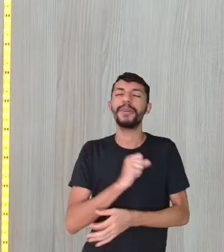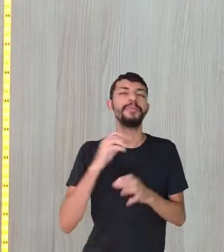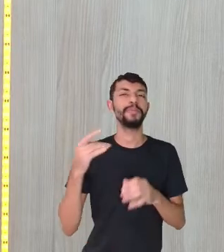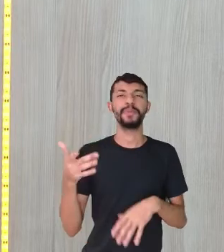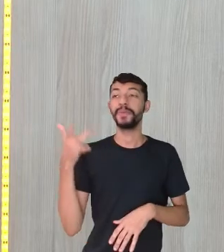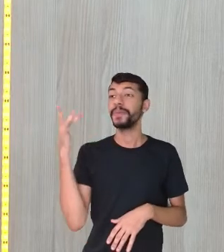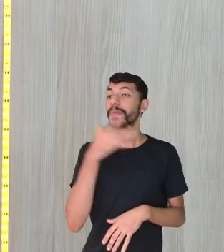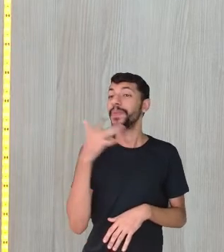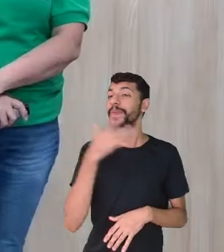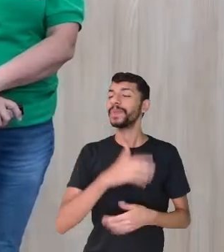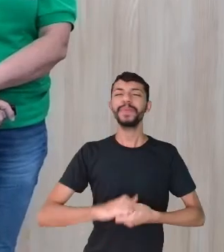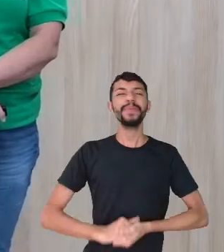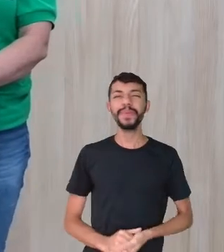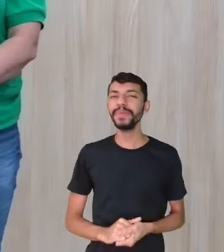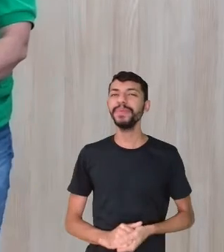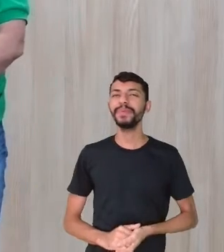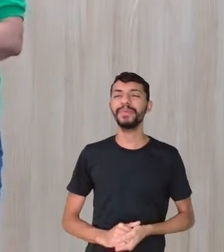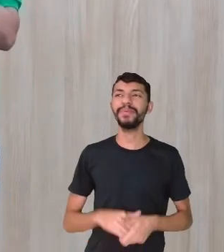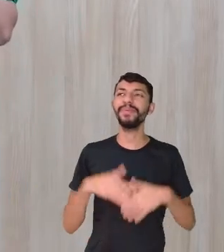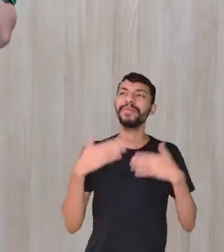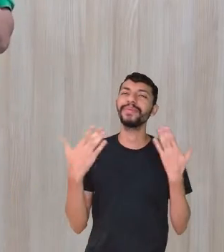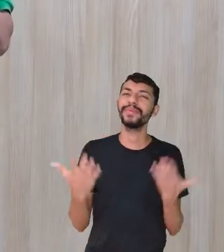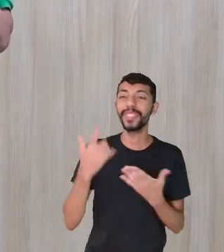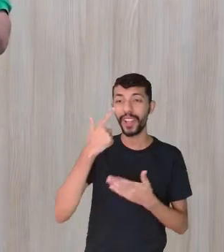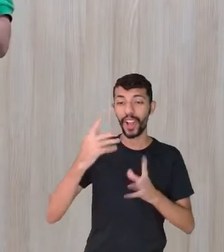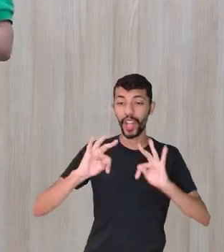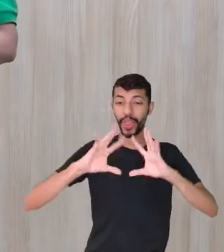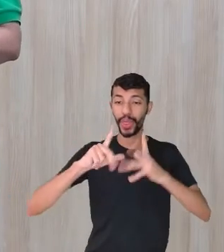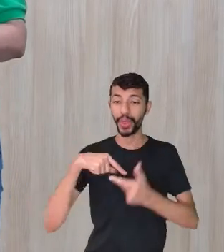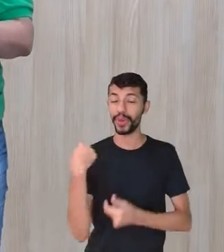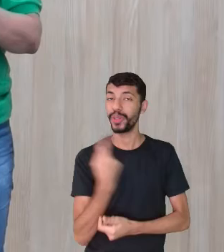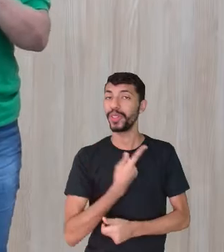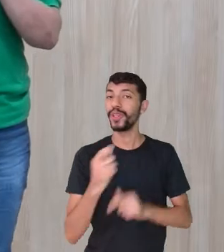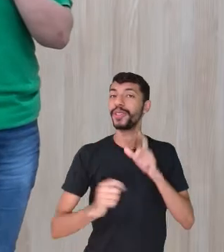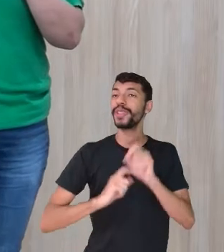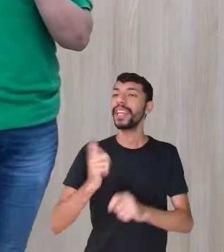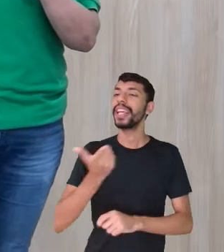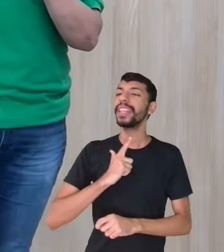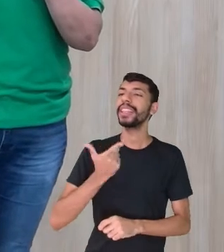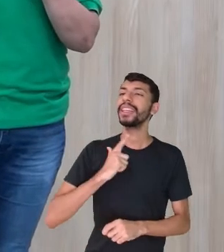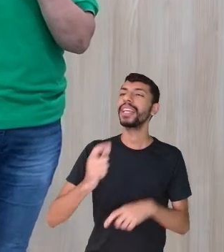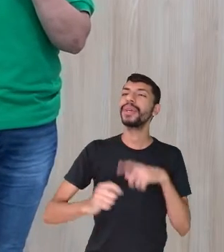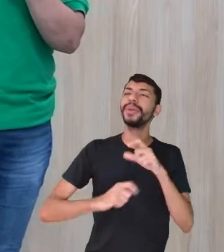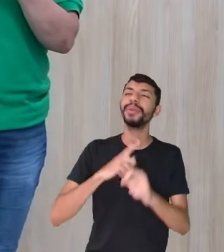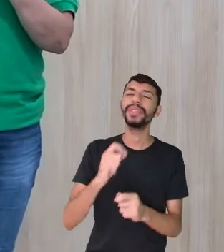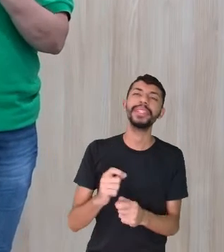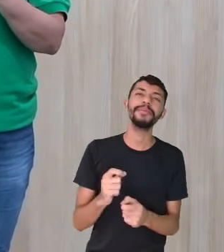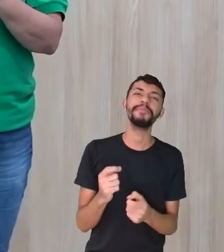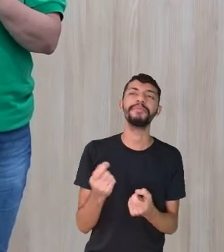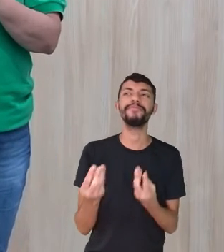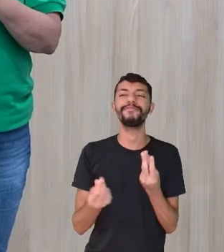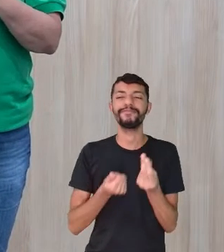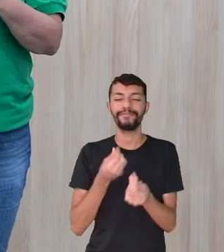atrás. Pois é, menina. Todos nós temos esse